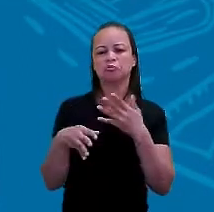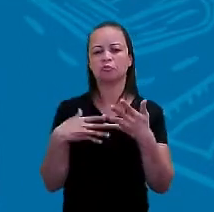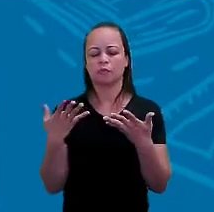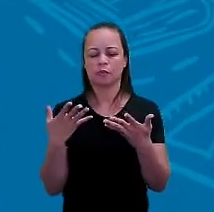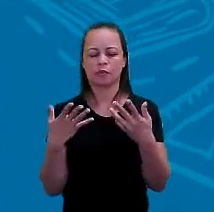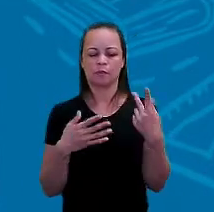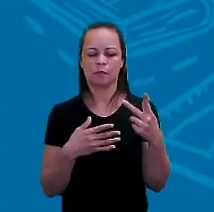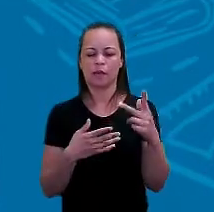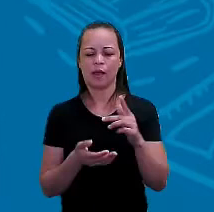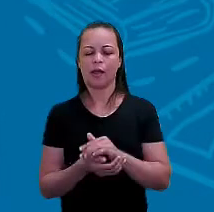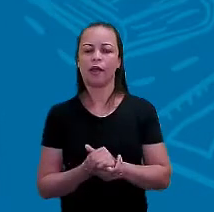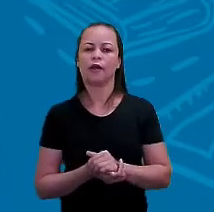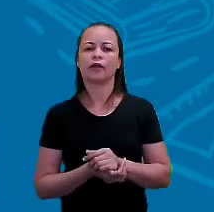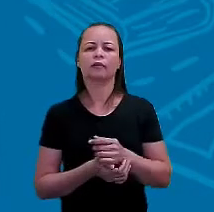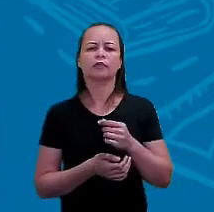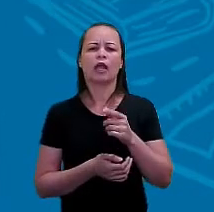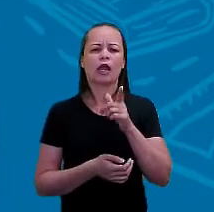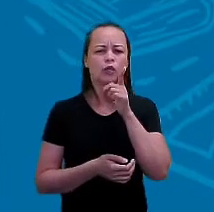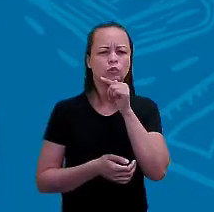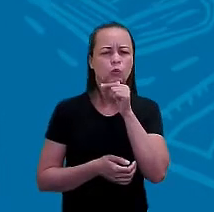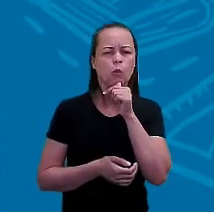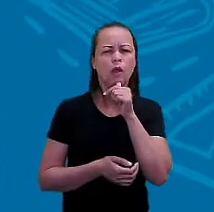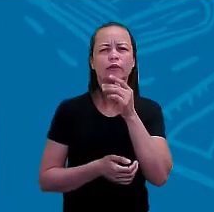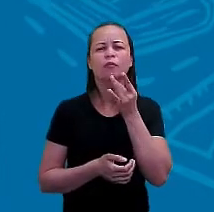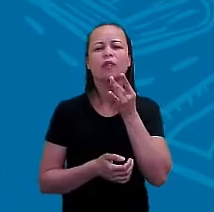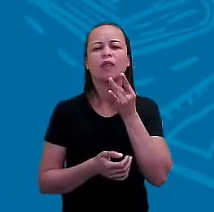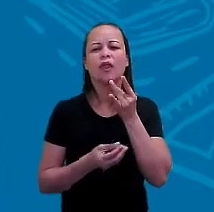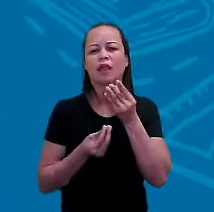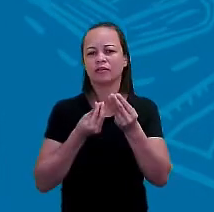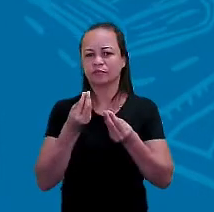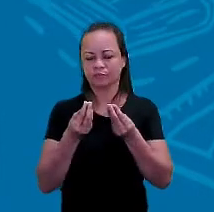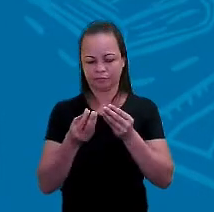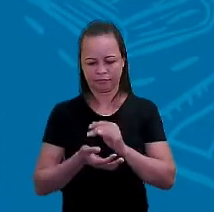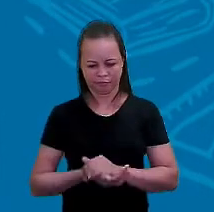you thirsty? No, I am not. Yes, I am.